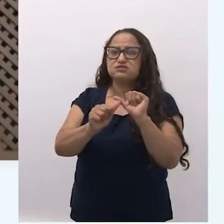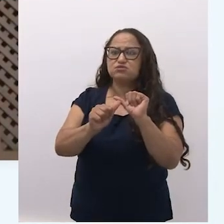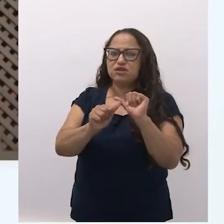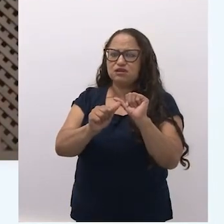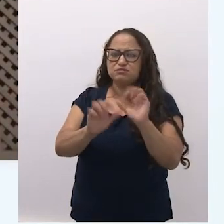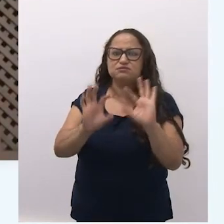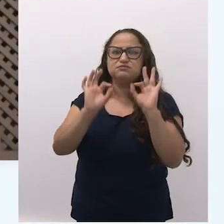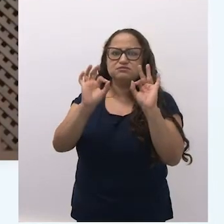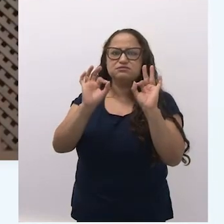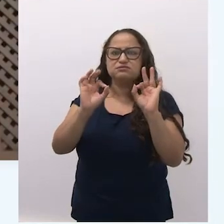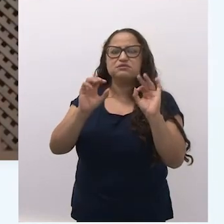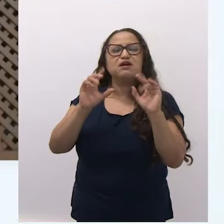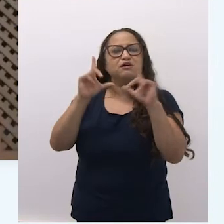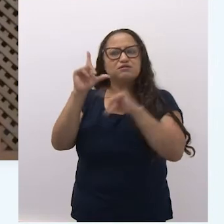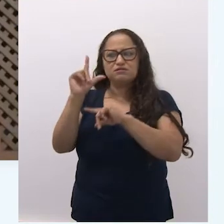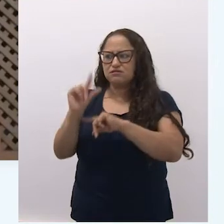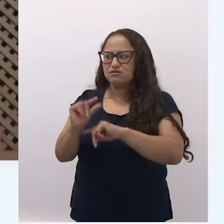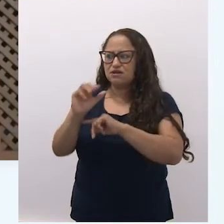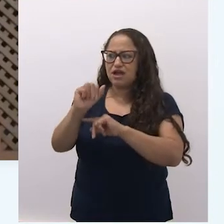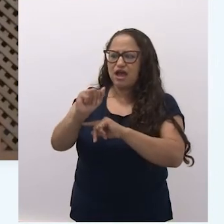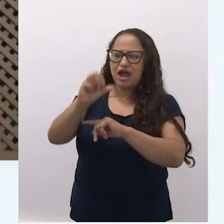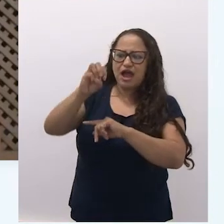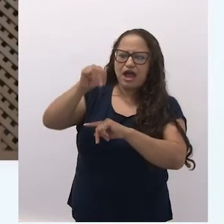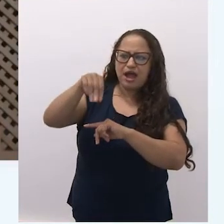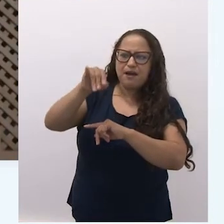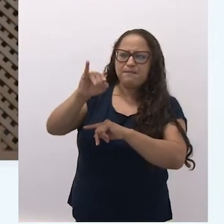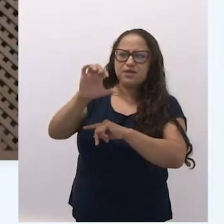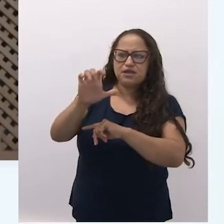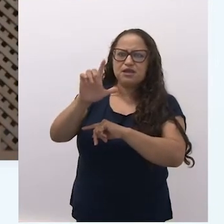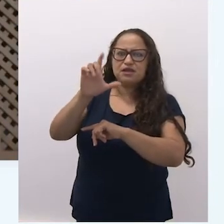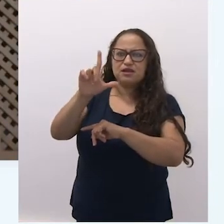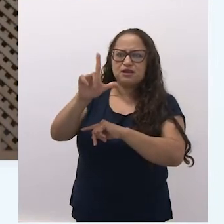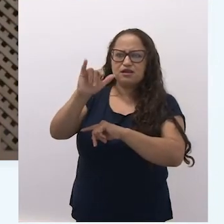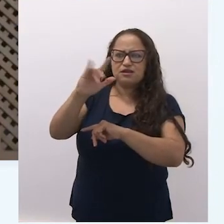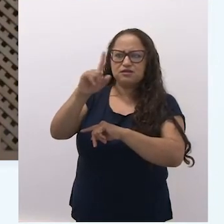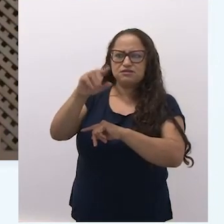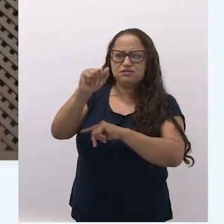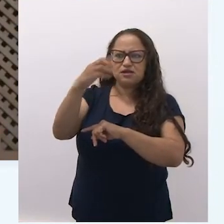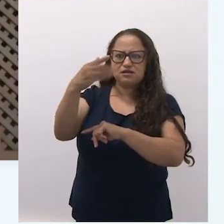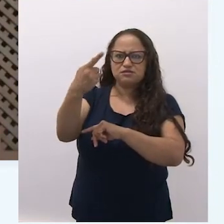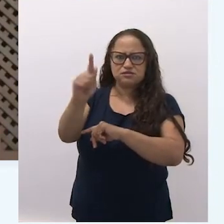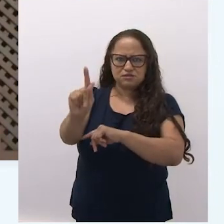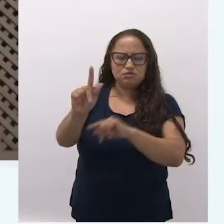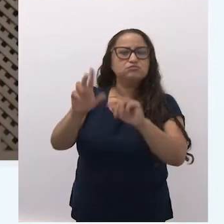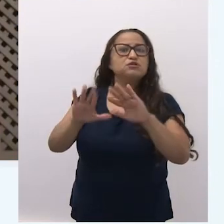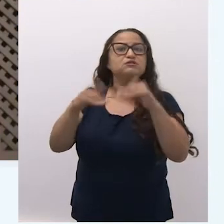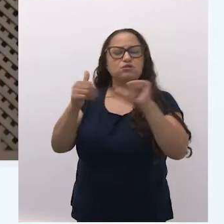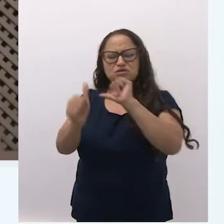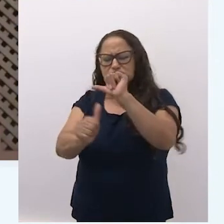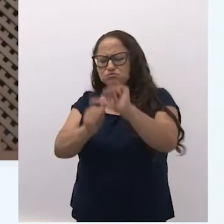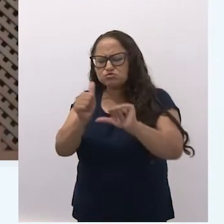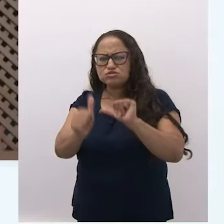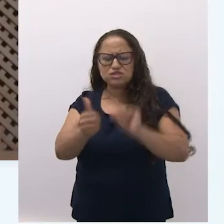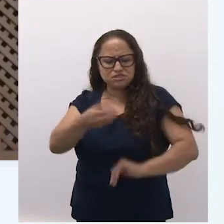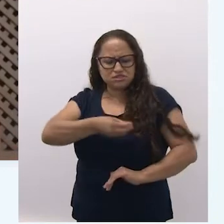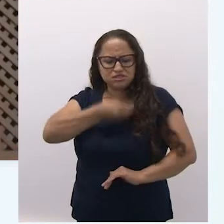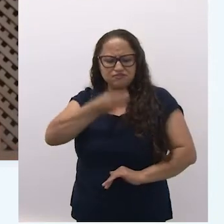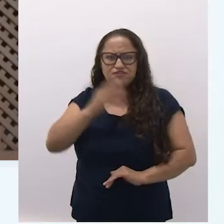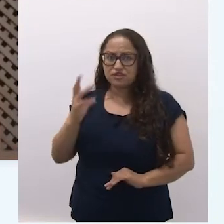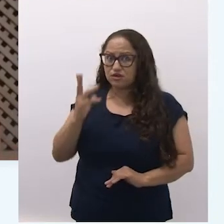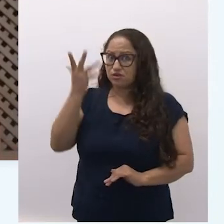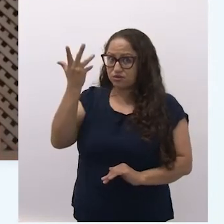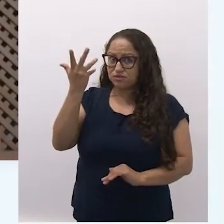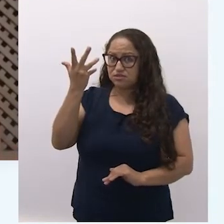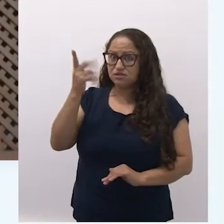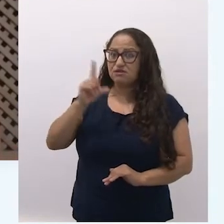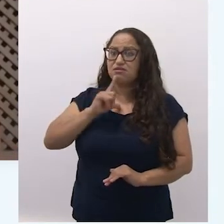a diminuição de neurônios, todas essas mudanças que vão acontecendo na vida desse adolescente